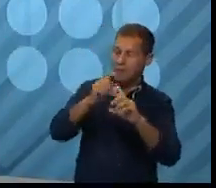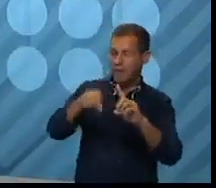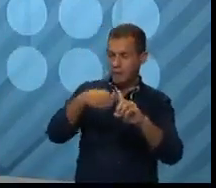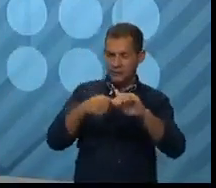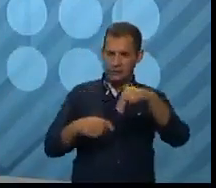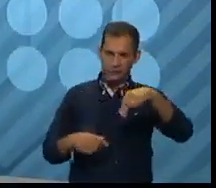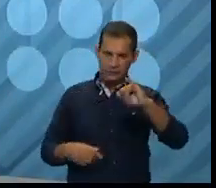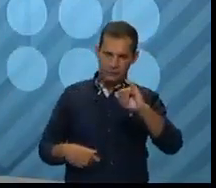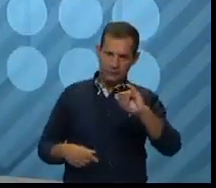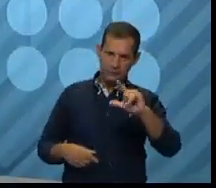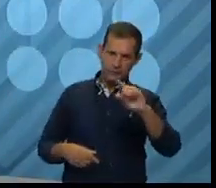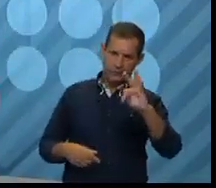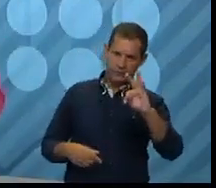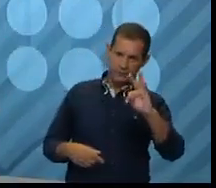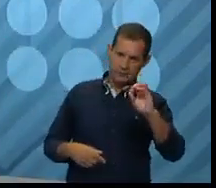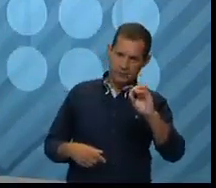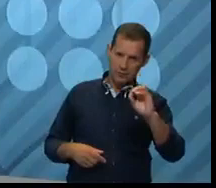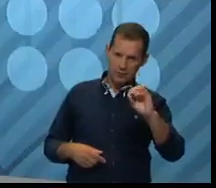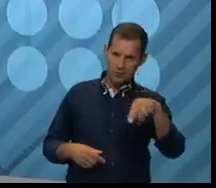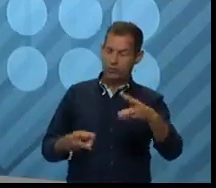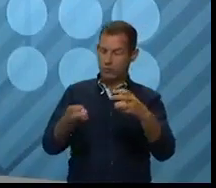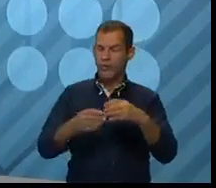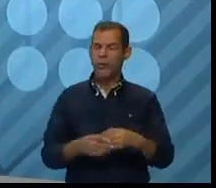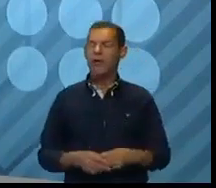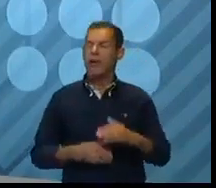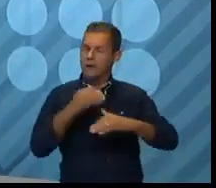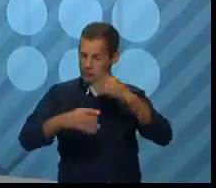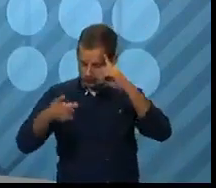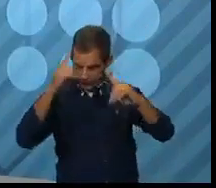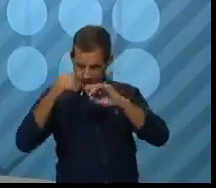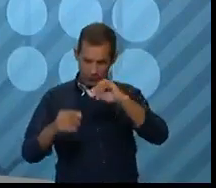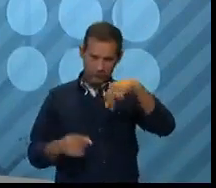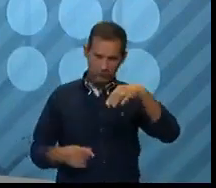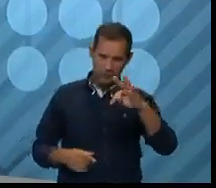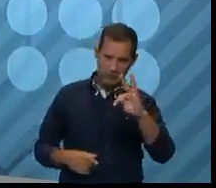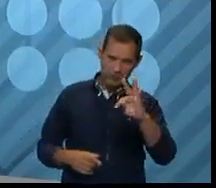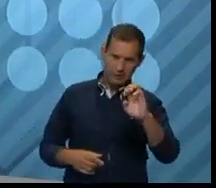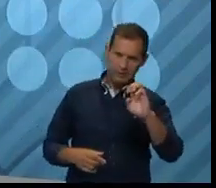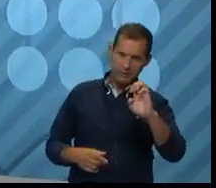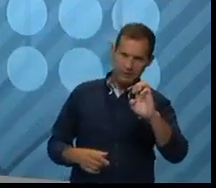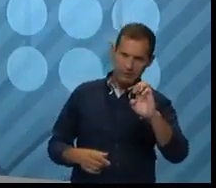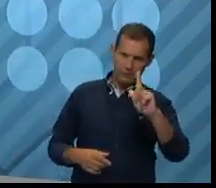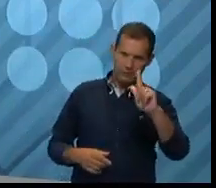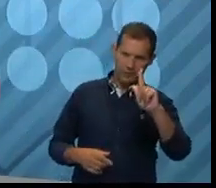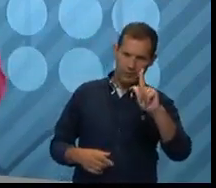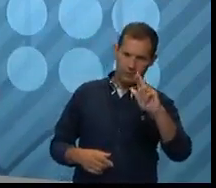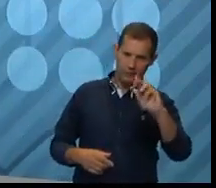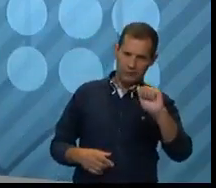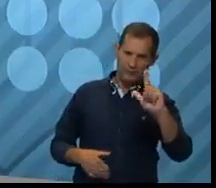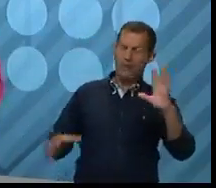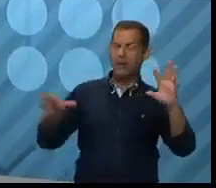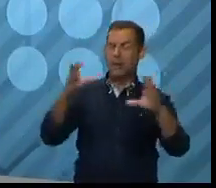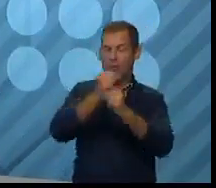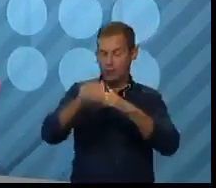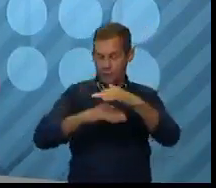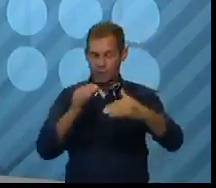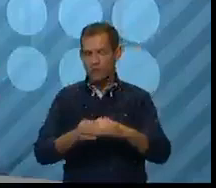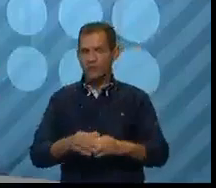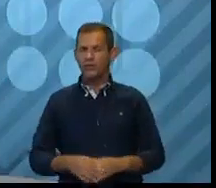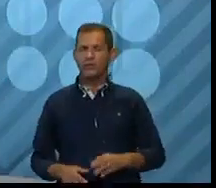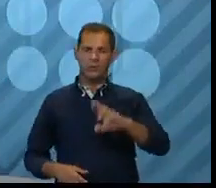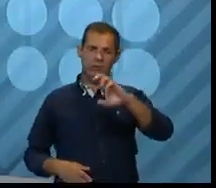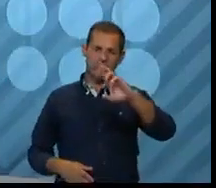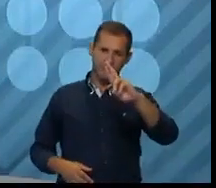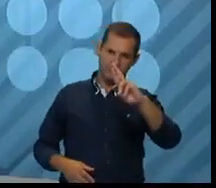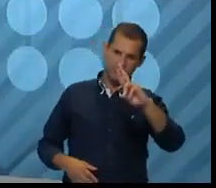e Leibniz vieram? Eles definiram a ideia de integral como? A integral é a soma de todos esses retângulos,